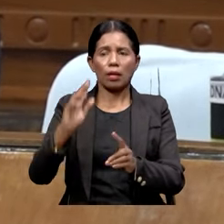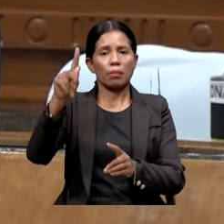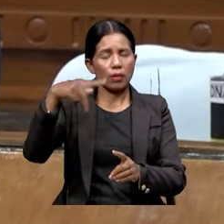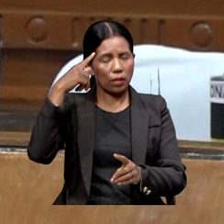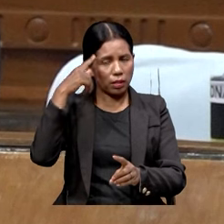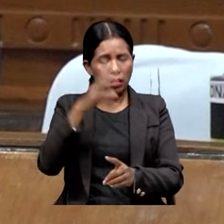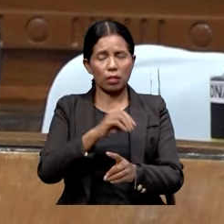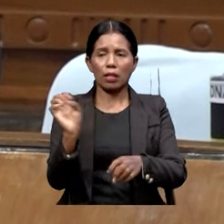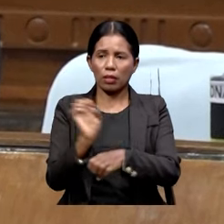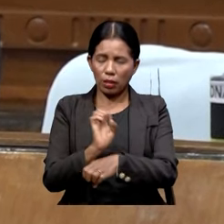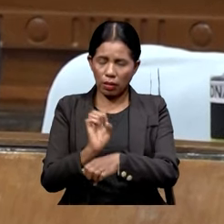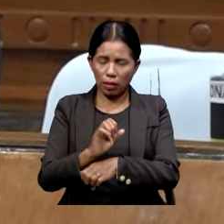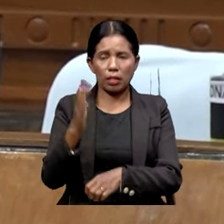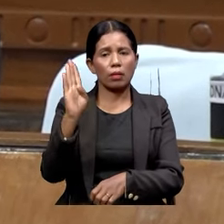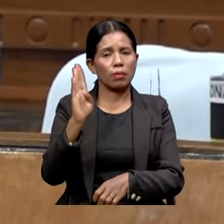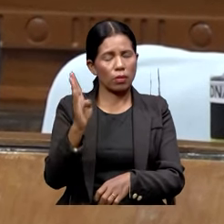de